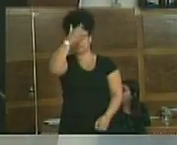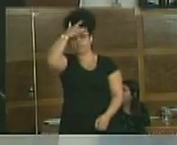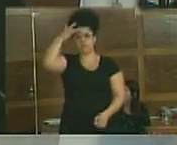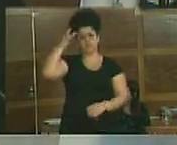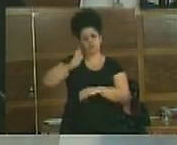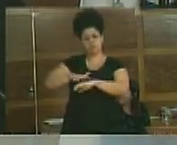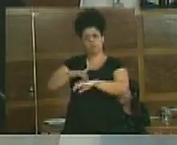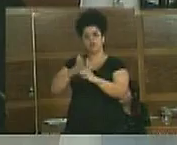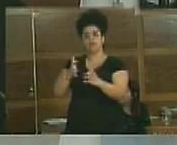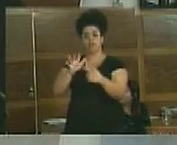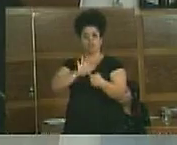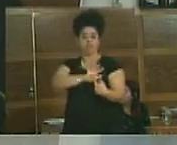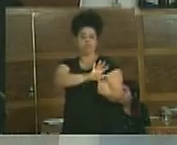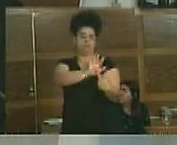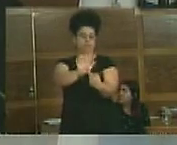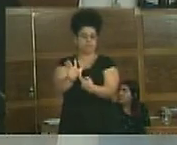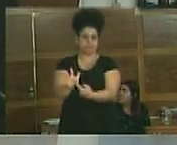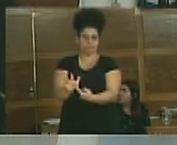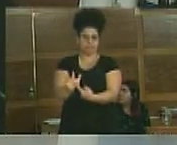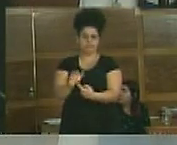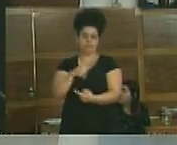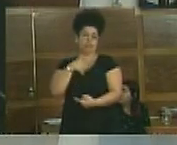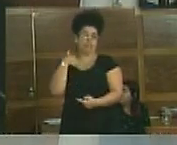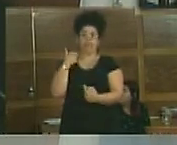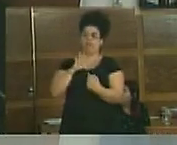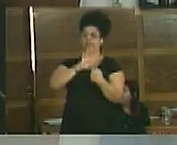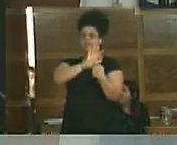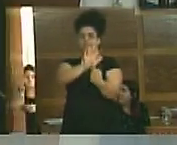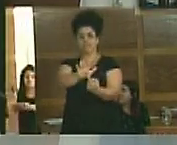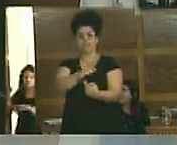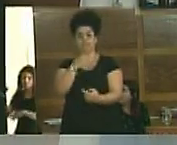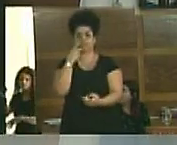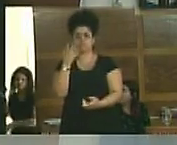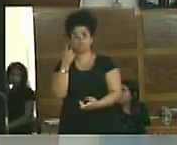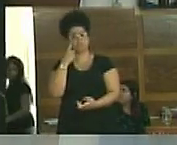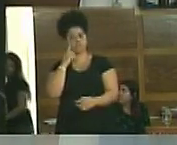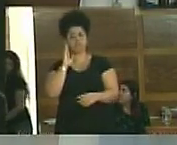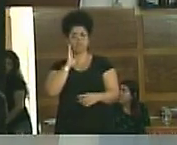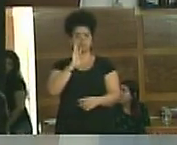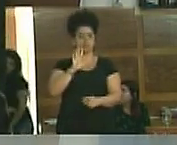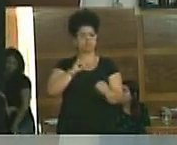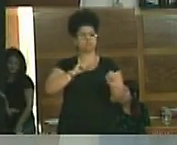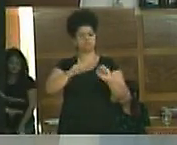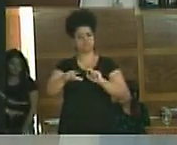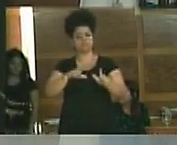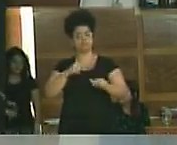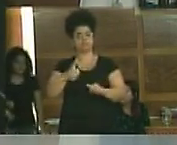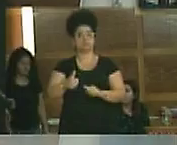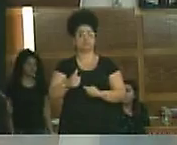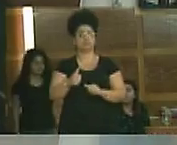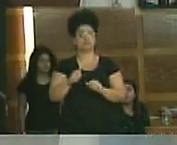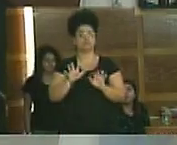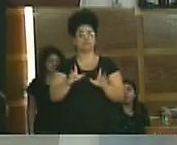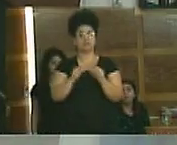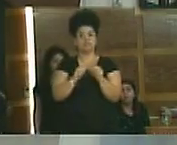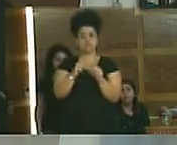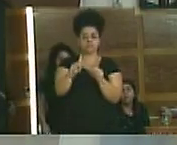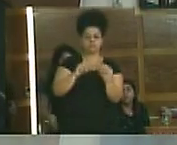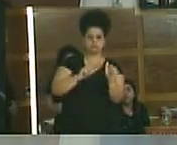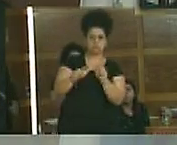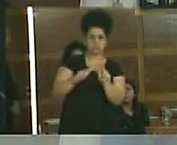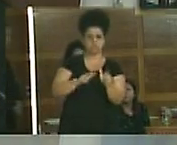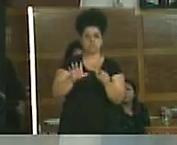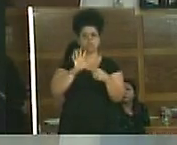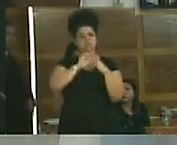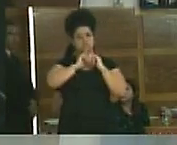que quer ser vereador futuramente, olha, legal, vai trabalhar, sim, faz o seu trabalho, a